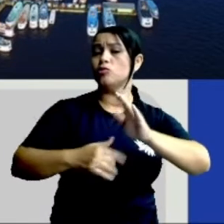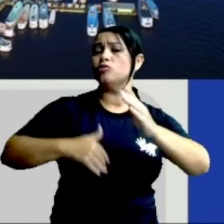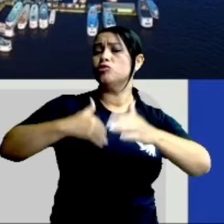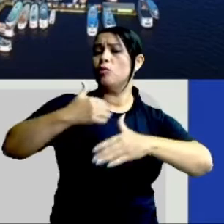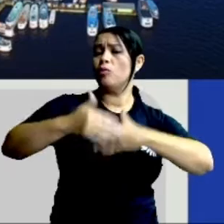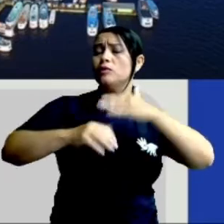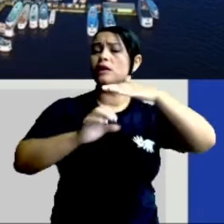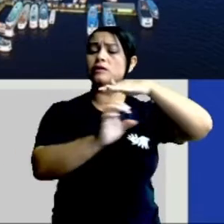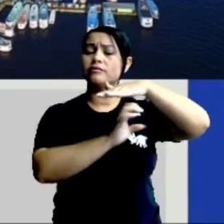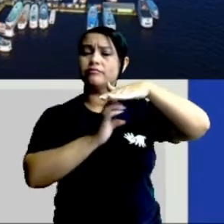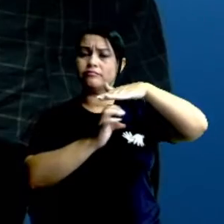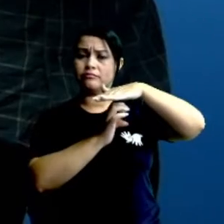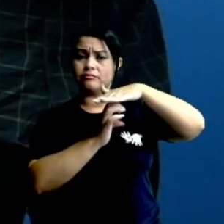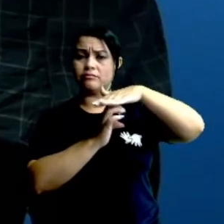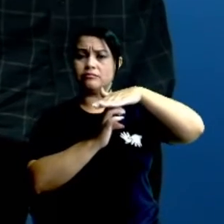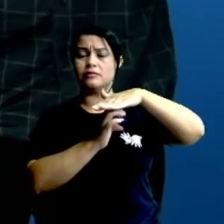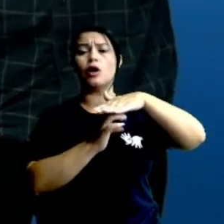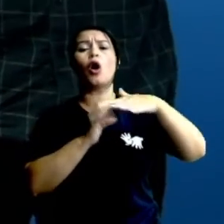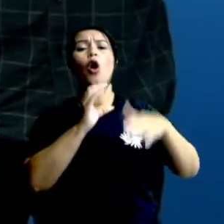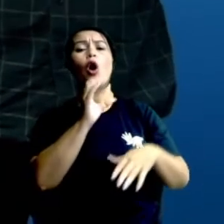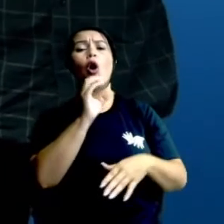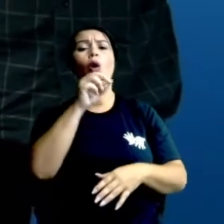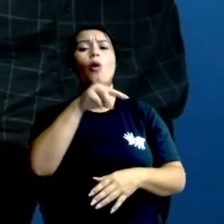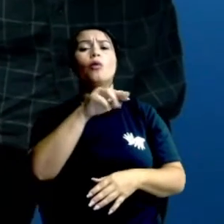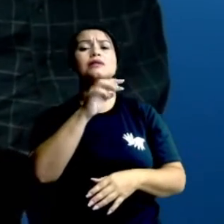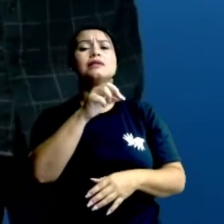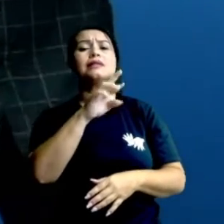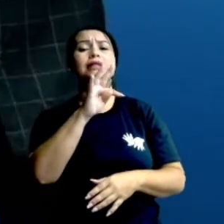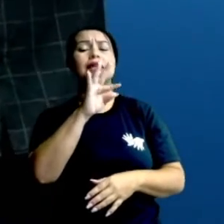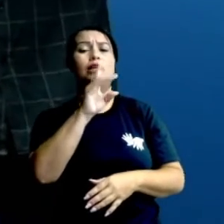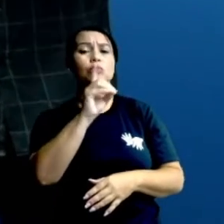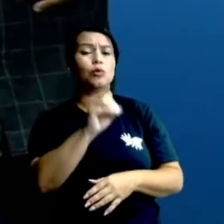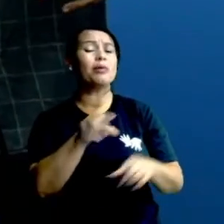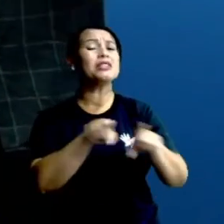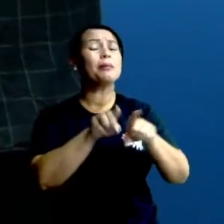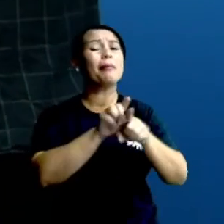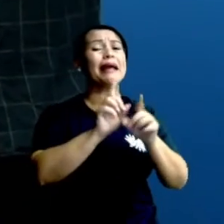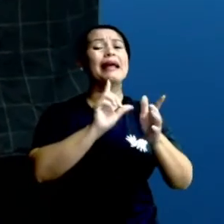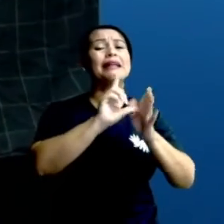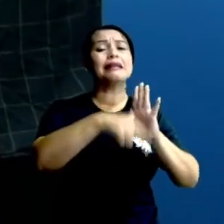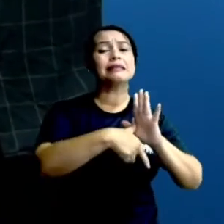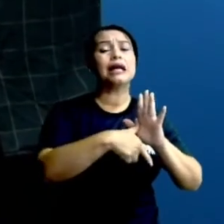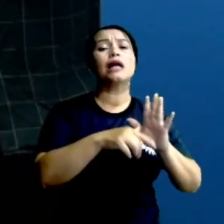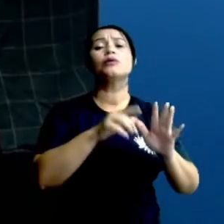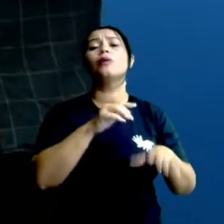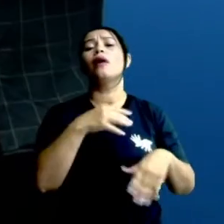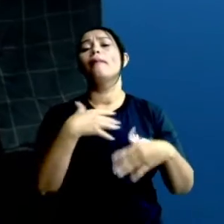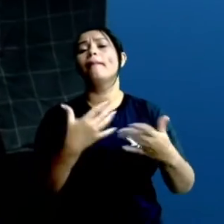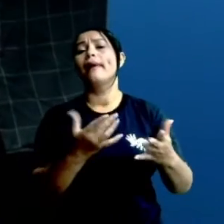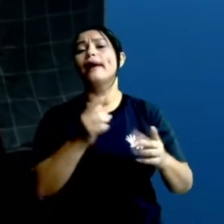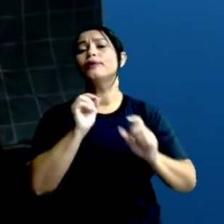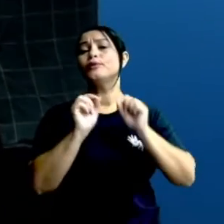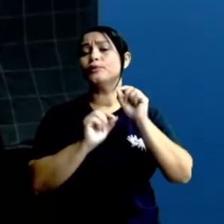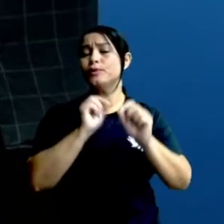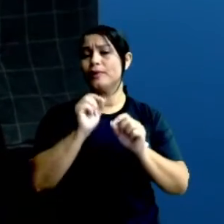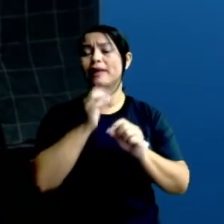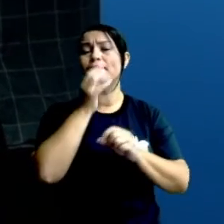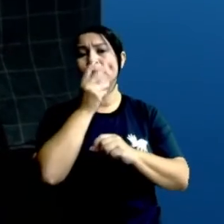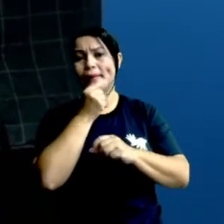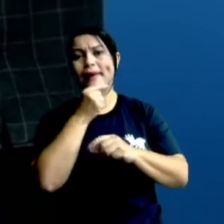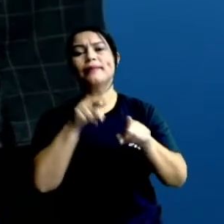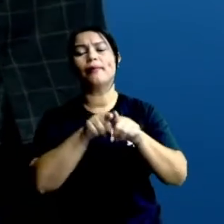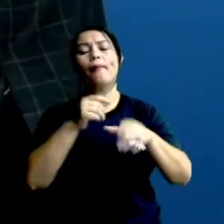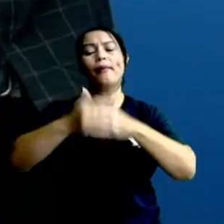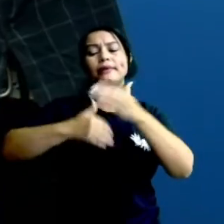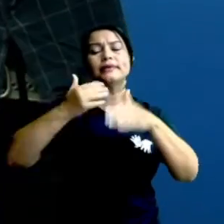de industrialização concentrado, né? Isso, e além de ser tardio, como eu já mencionei. Porém, nas últimas décadas, a gente tem observado que o processo